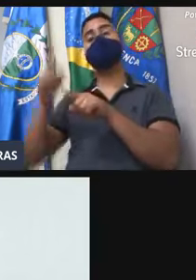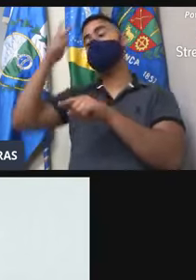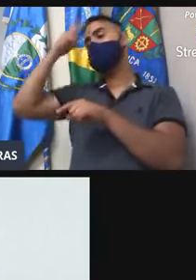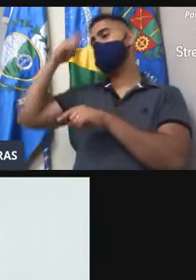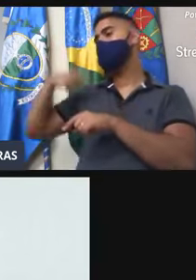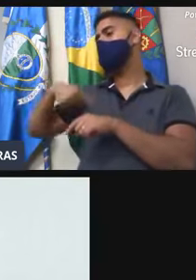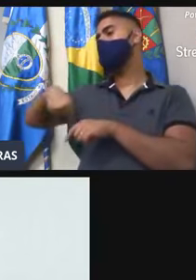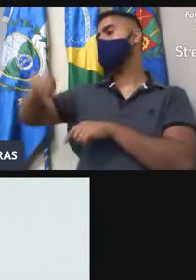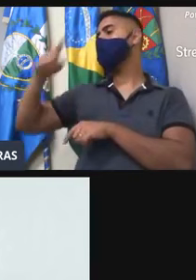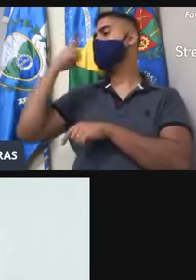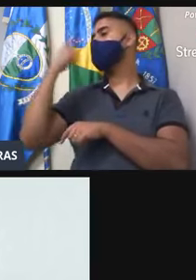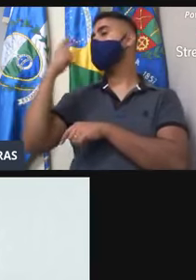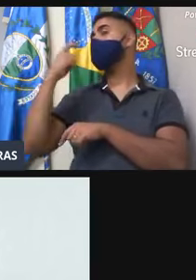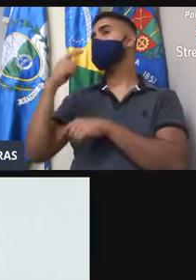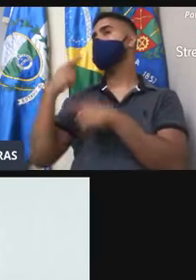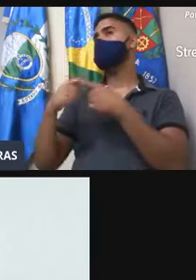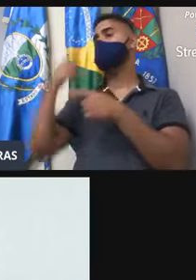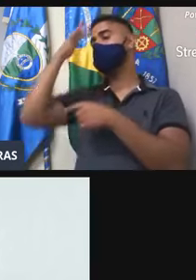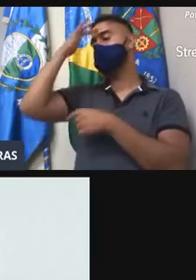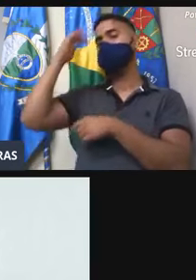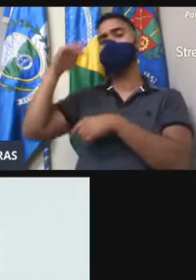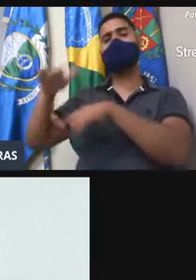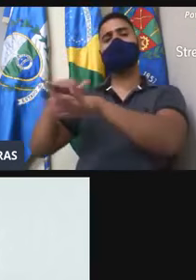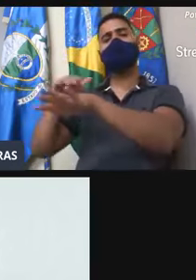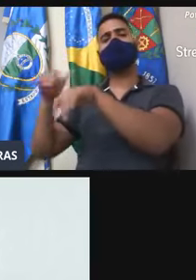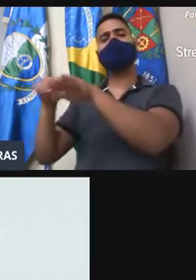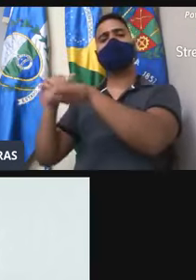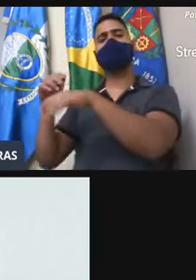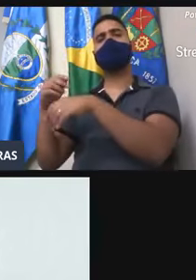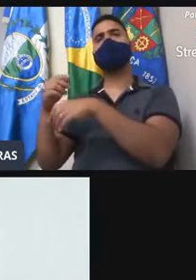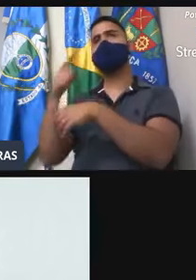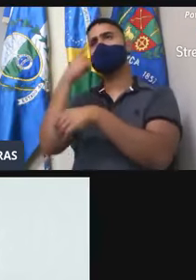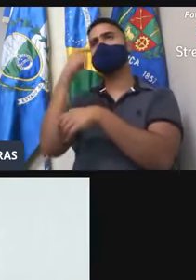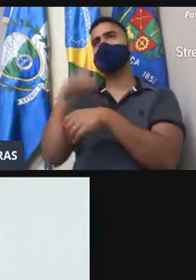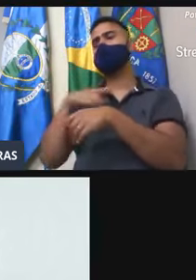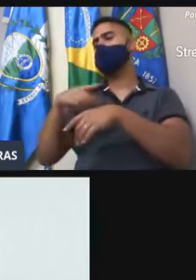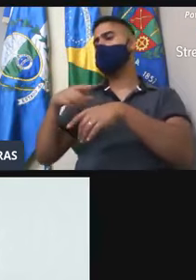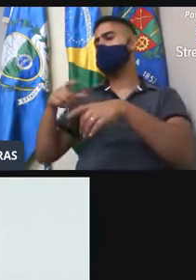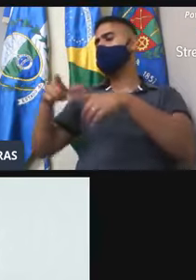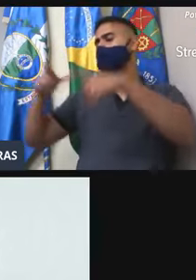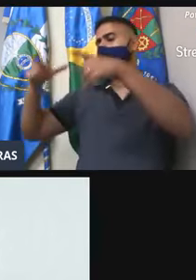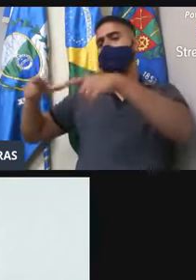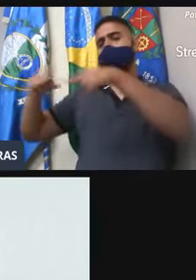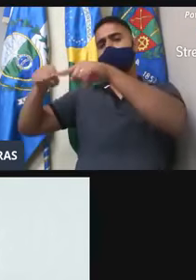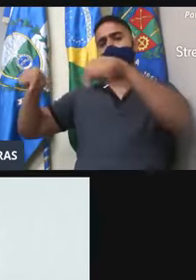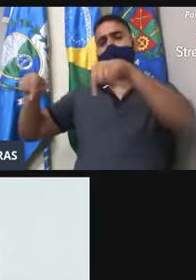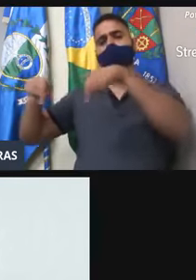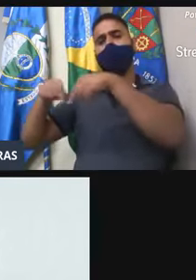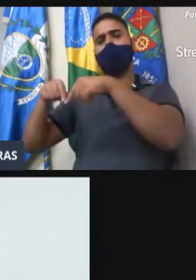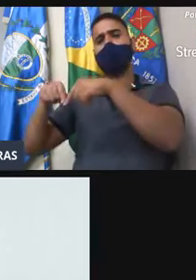levar lá, porque você vê, as pessoas recolhem, põem essas caçambas no bairro aí.